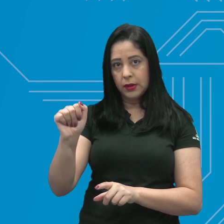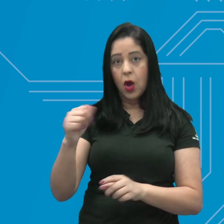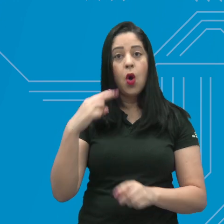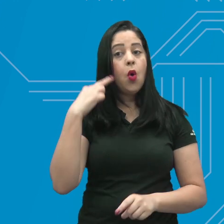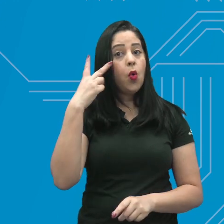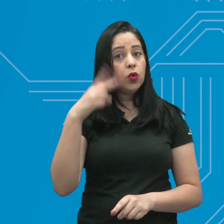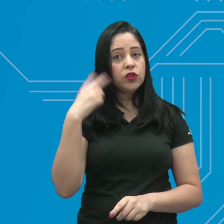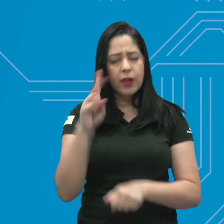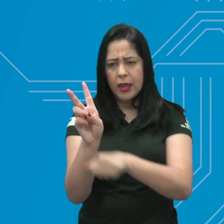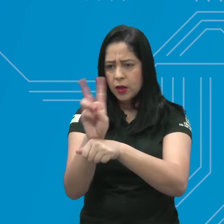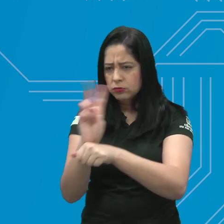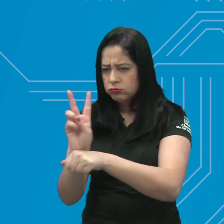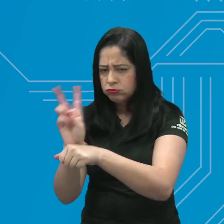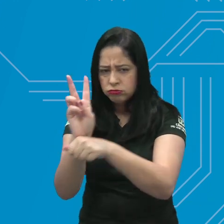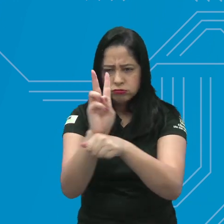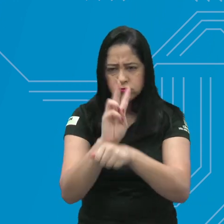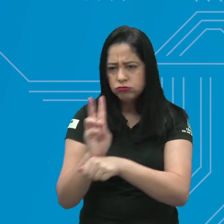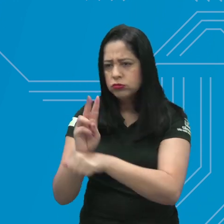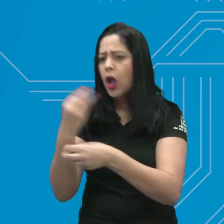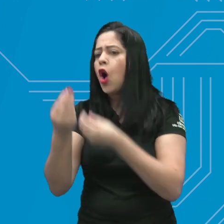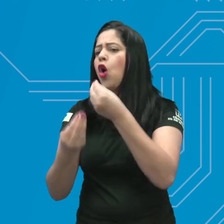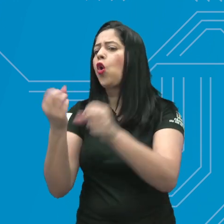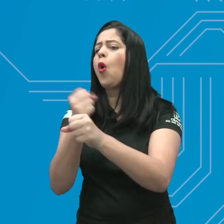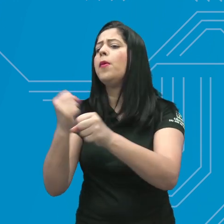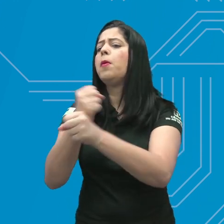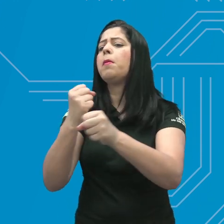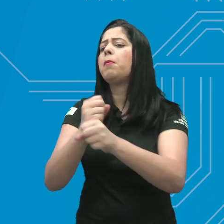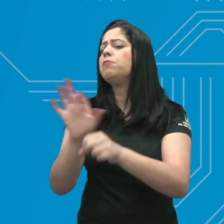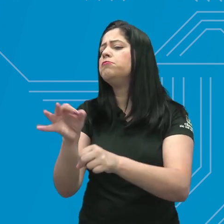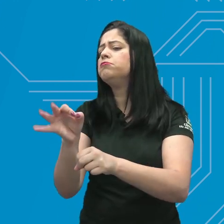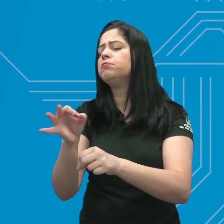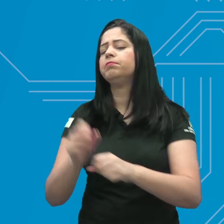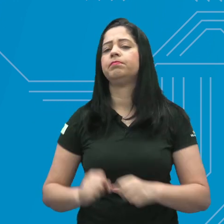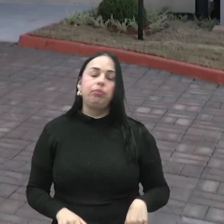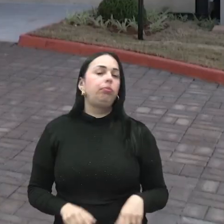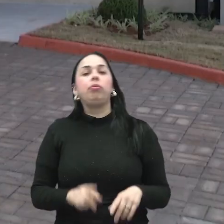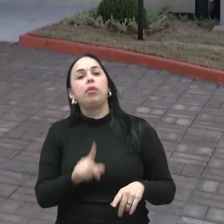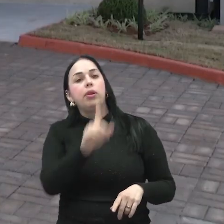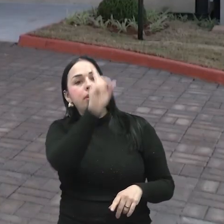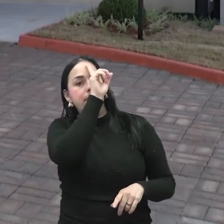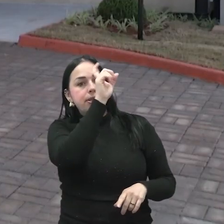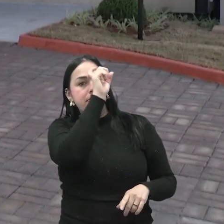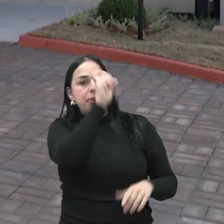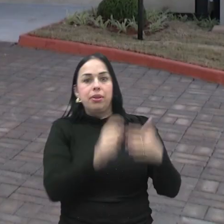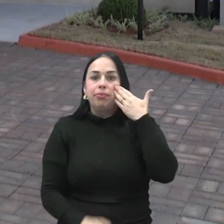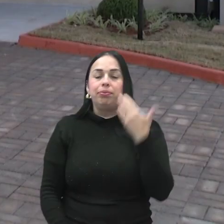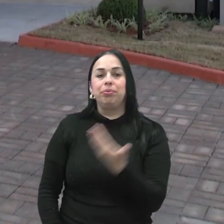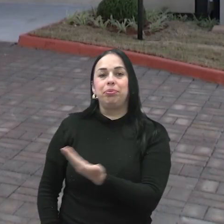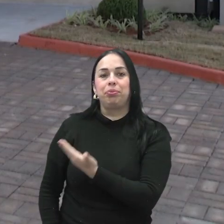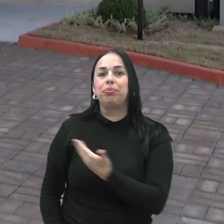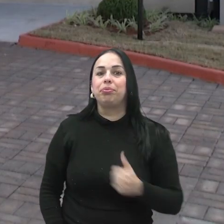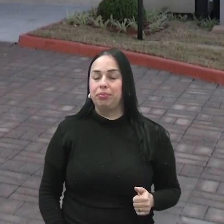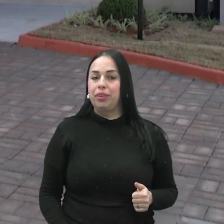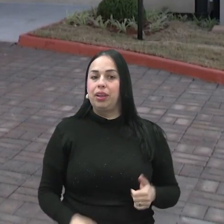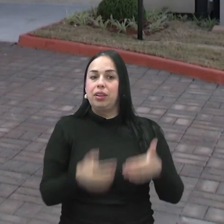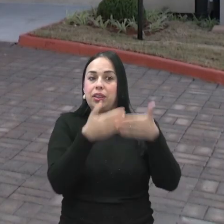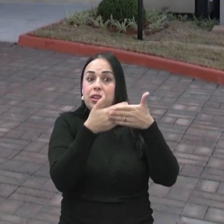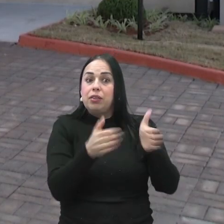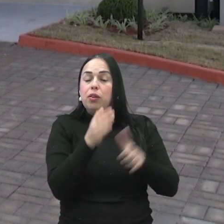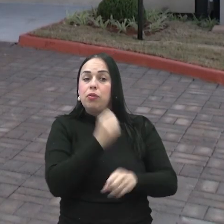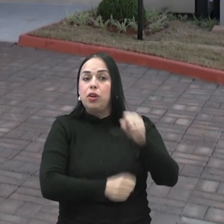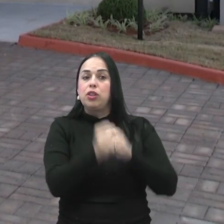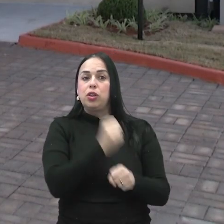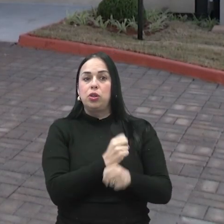E os vereadores acompanham de perto o andamento das obras. O Hospital de Retaguarda de São José dos